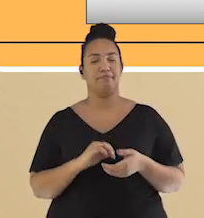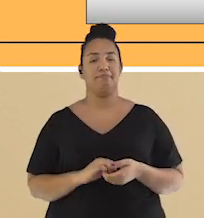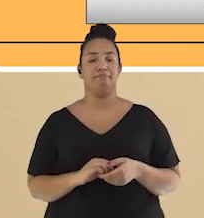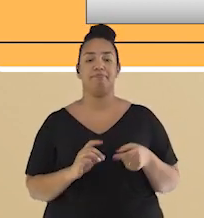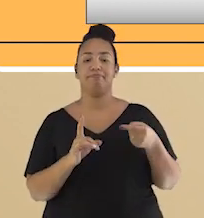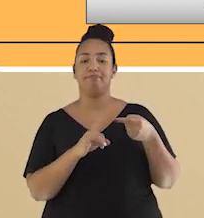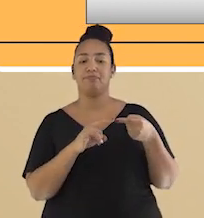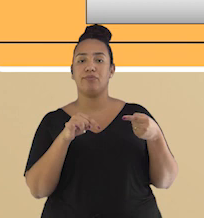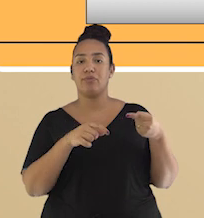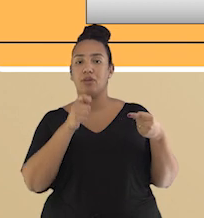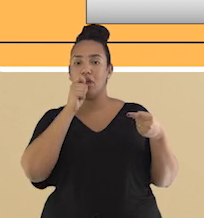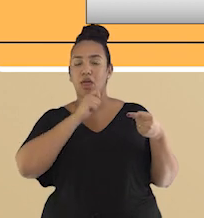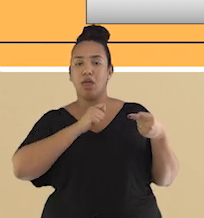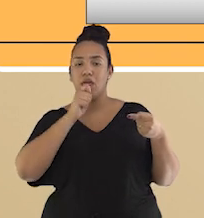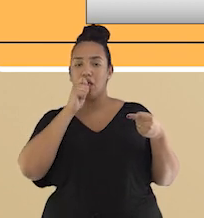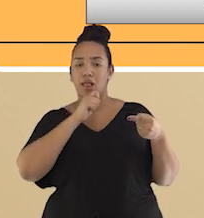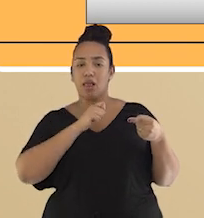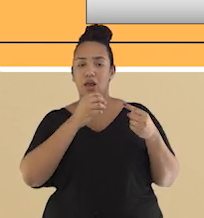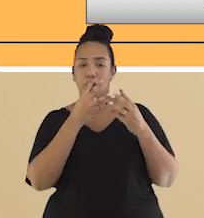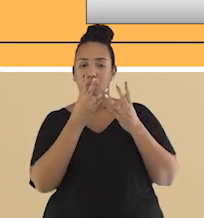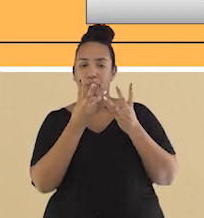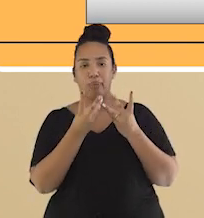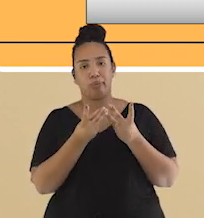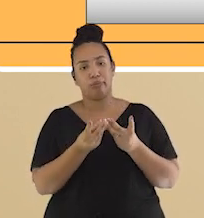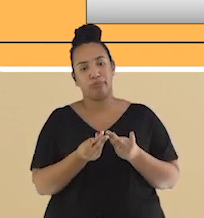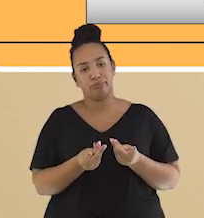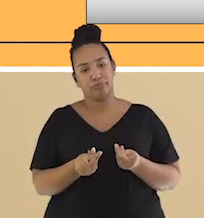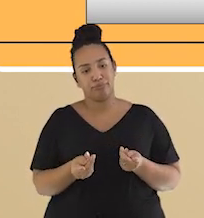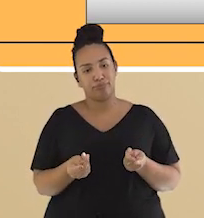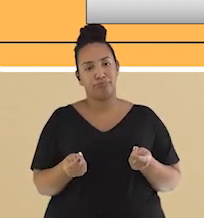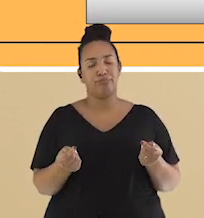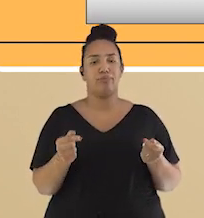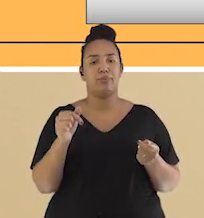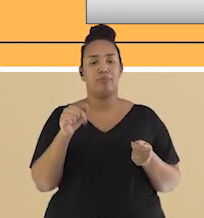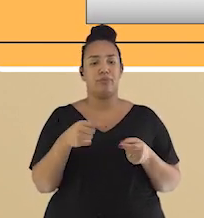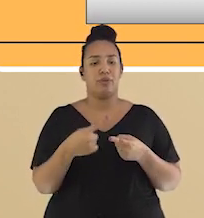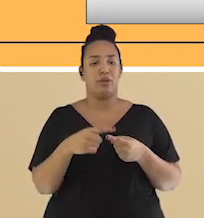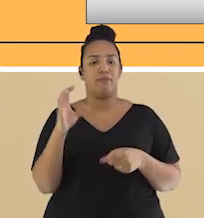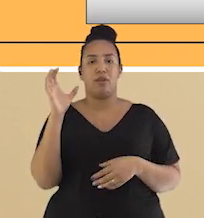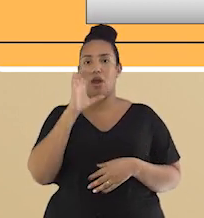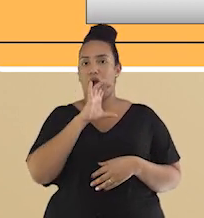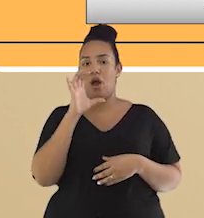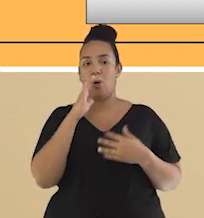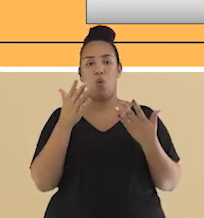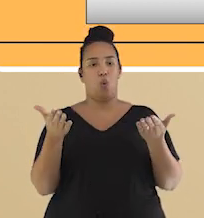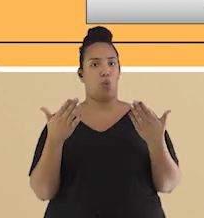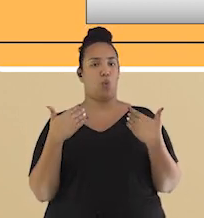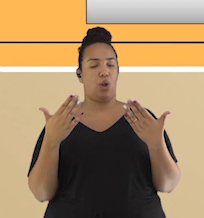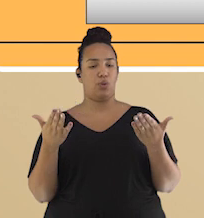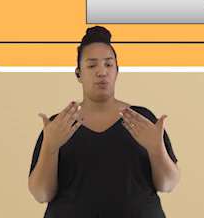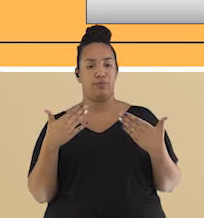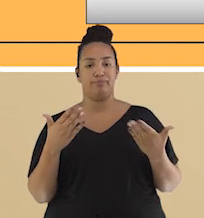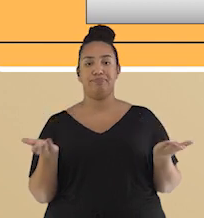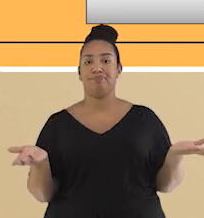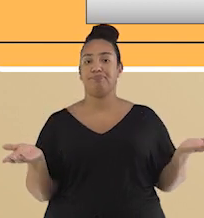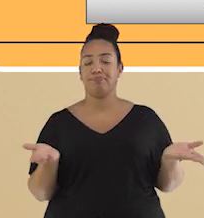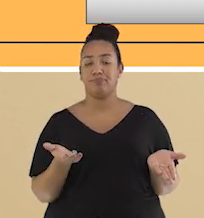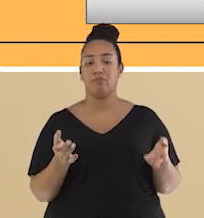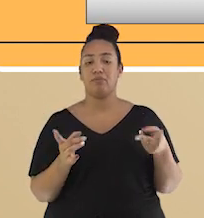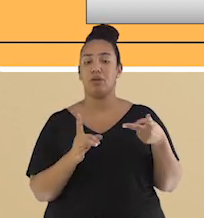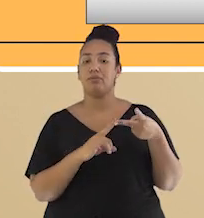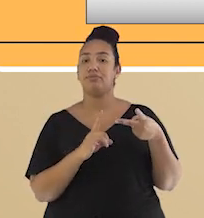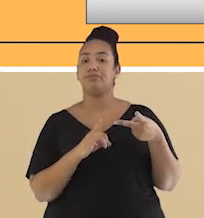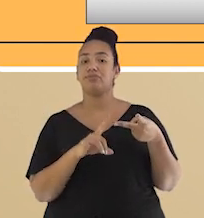situação, vemos um sorvete de casquinha derretendo com o calor do sol. Agora, a outra situação que aparece